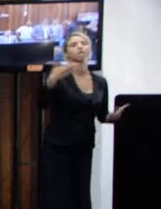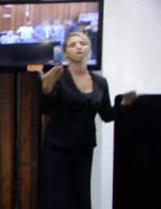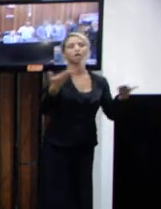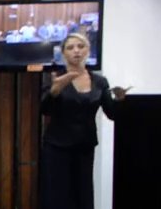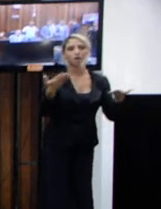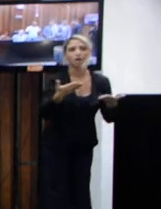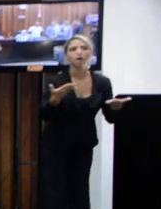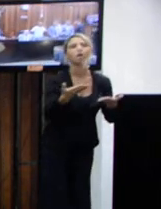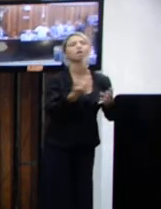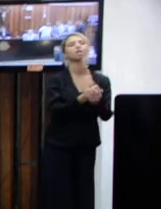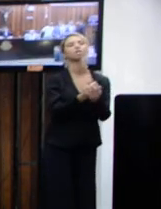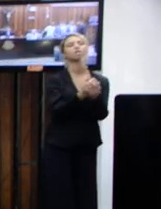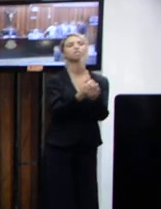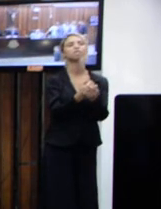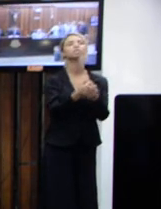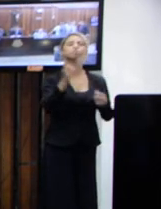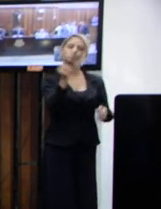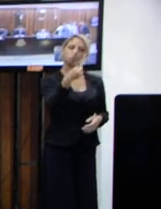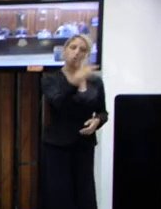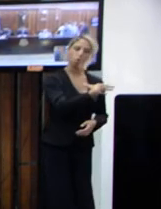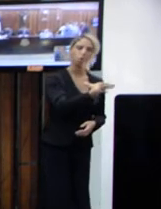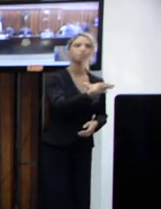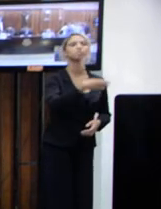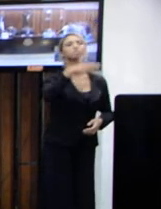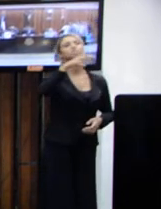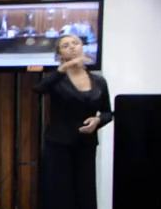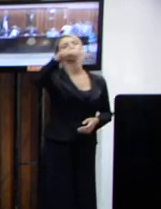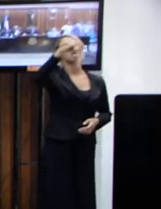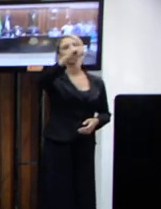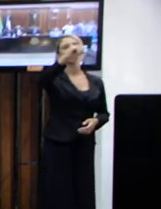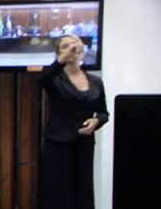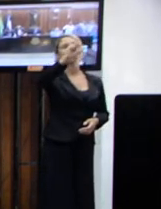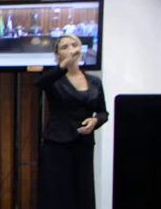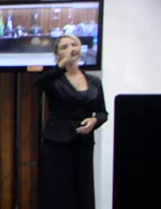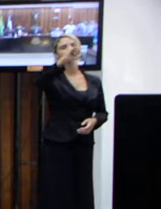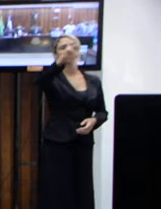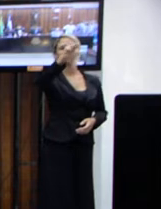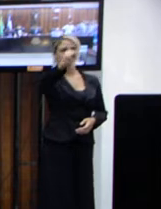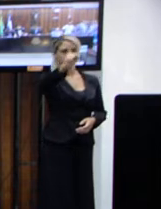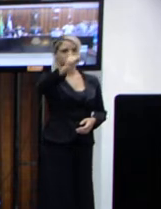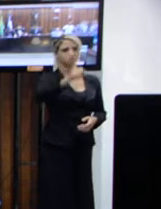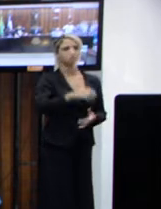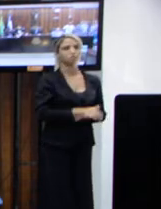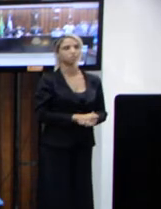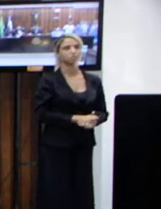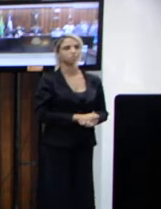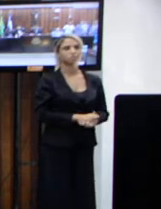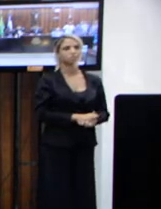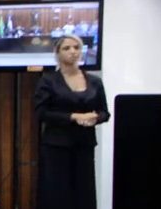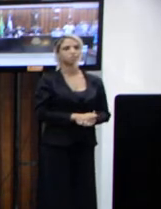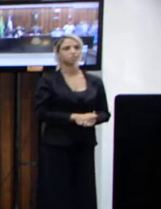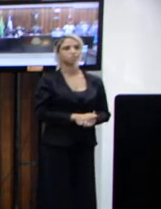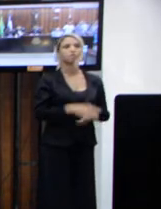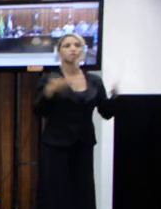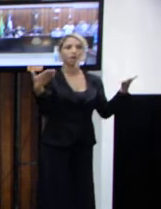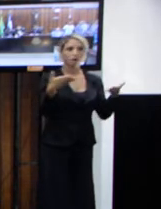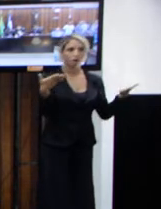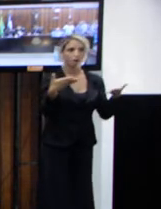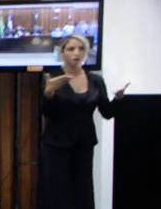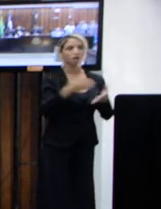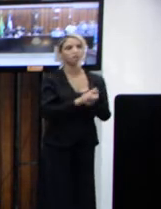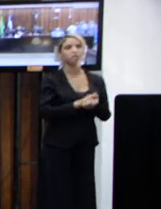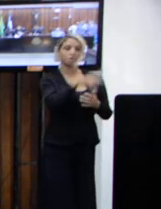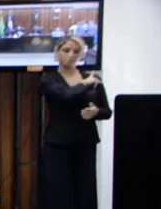vice-presidente, José faz aqui a vice-presidência. E agora, a luta da